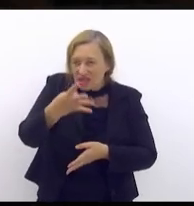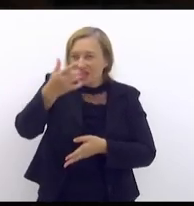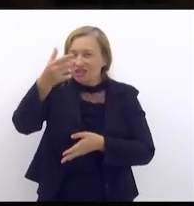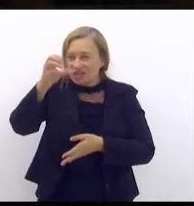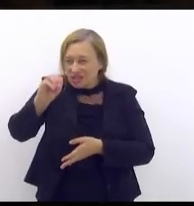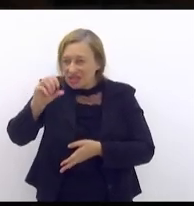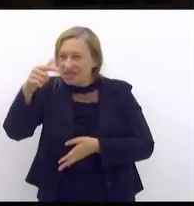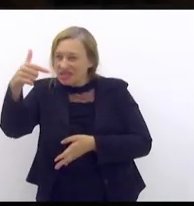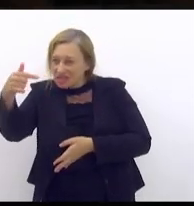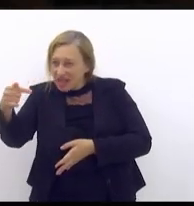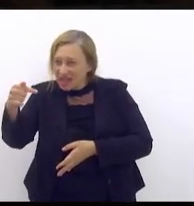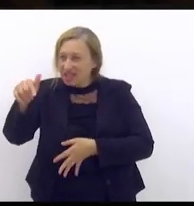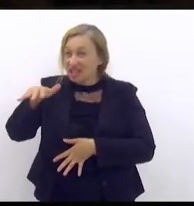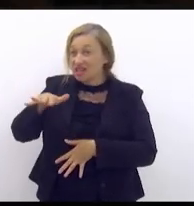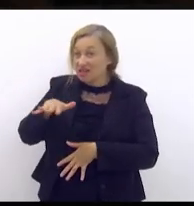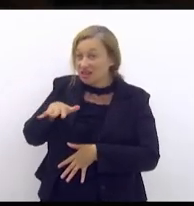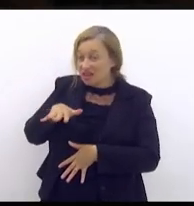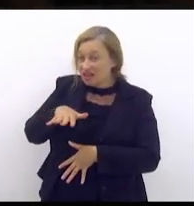1.407 comunidades